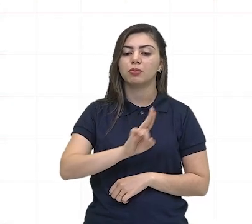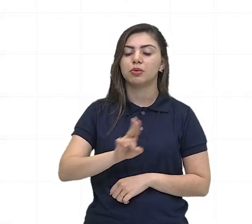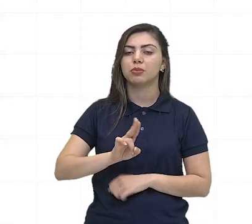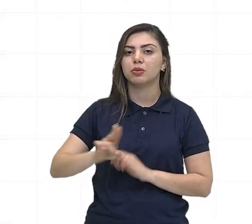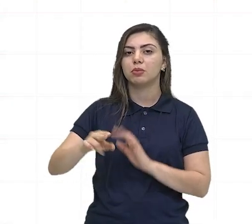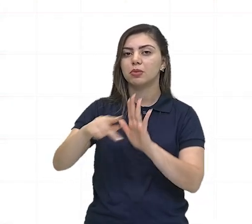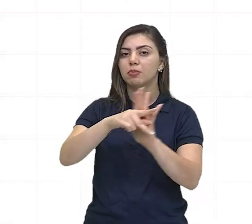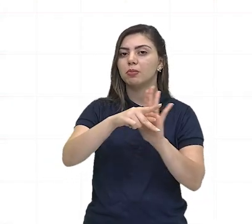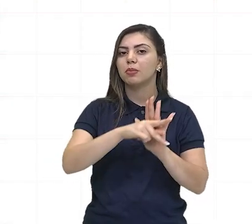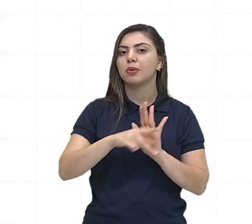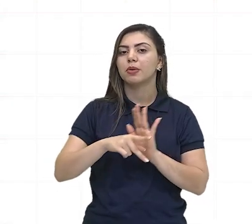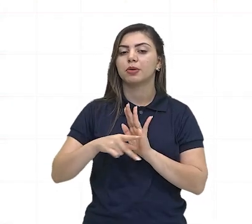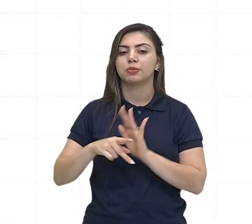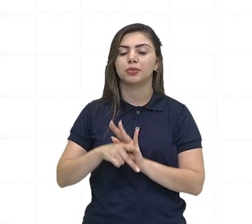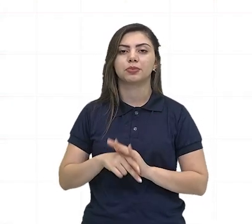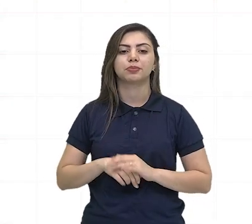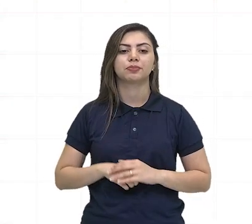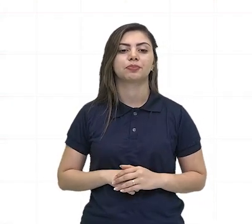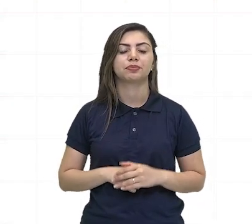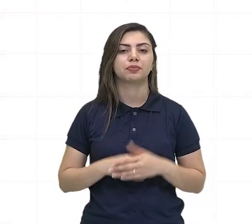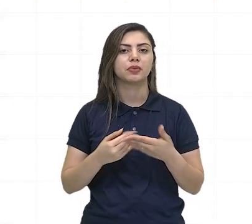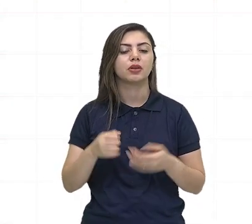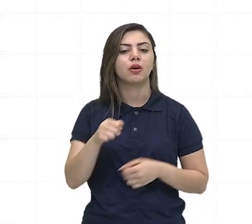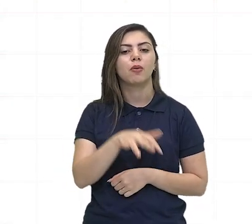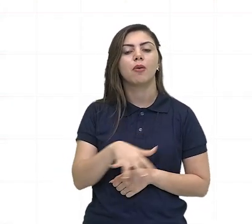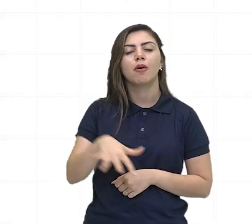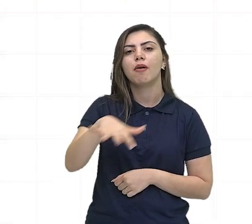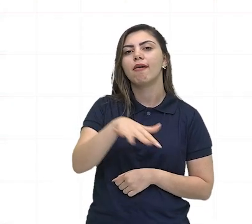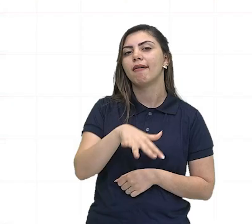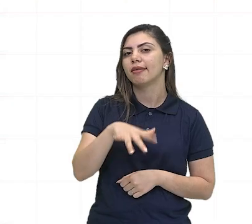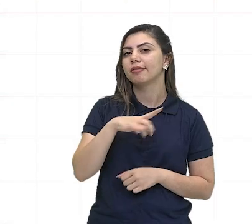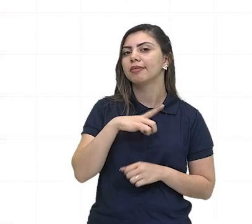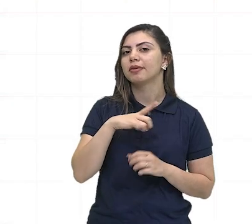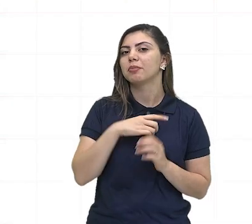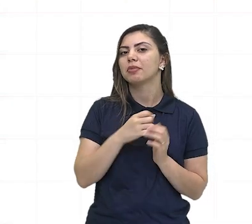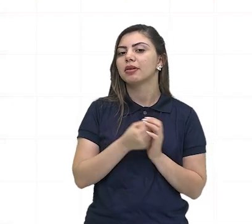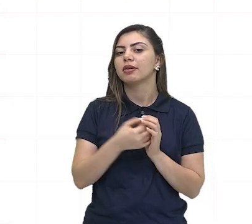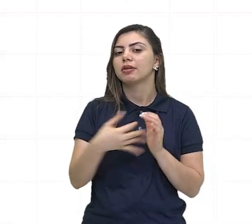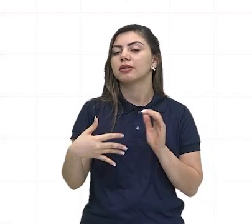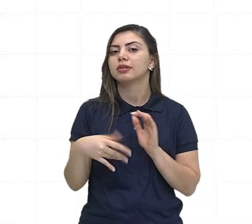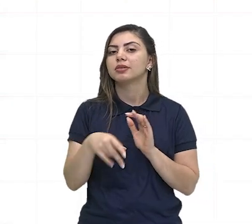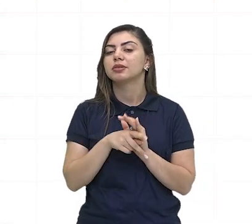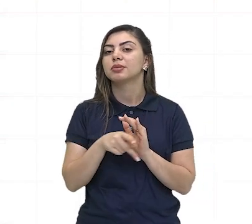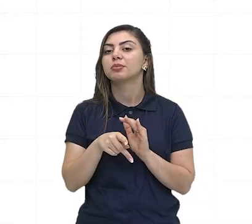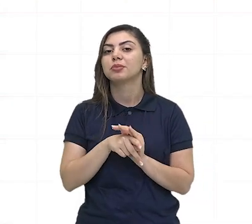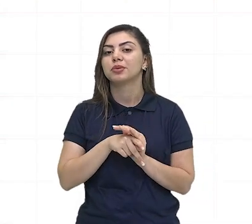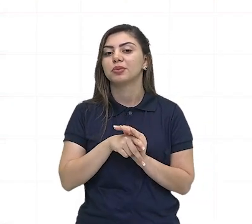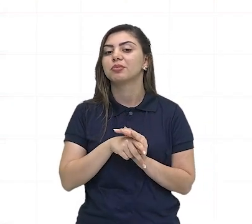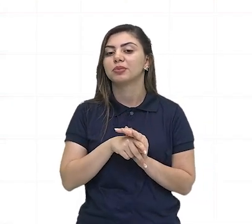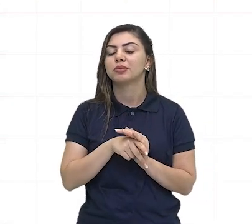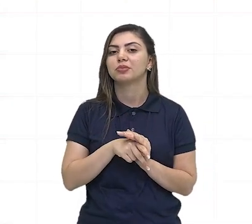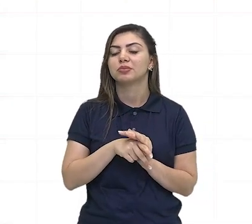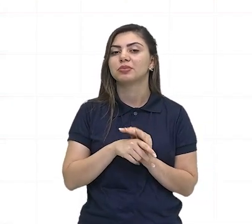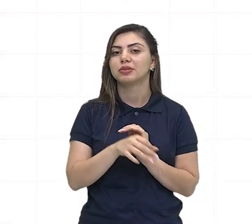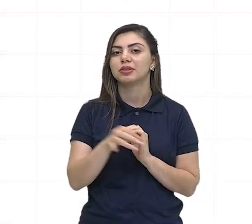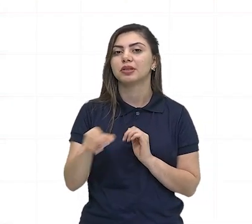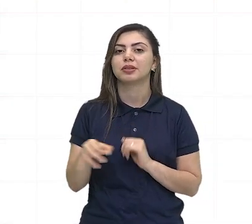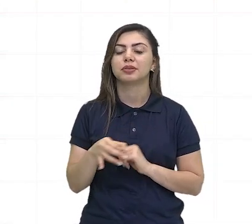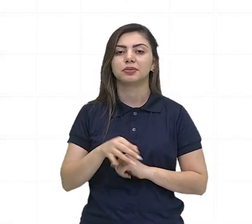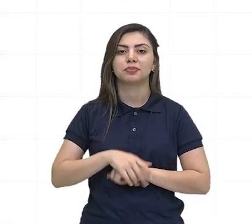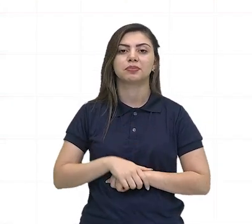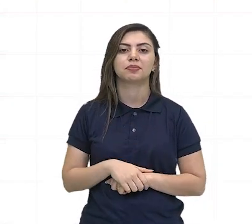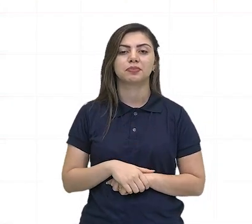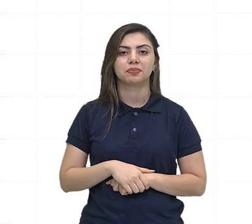E, geralmente, os bairros, eles estão ali, eles têm uma característica própria que está associada à sua